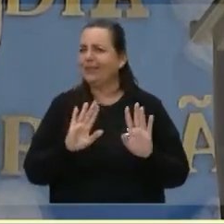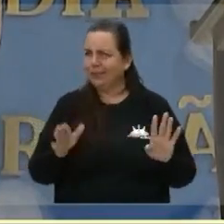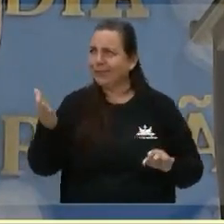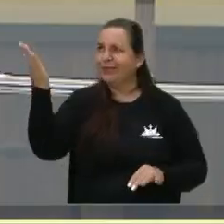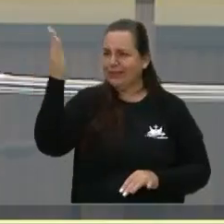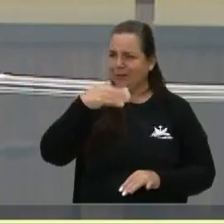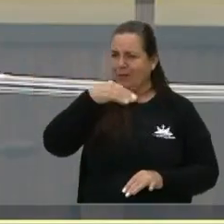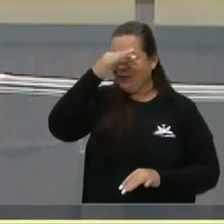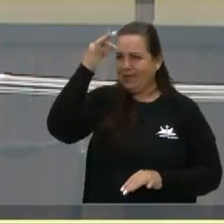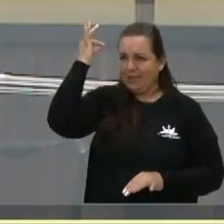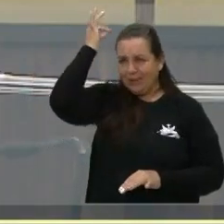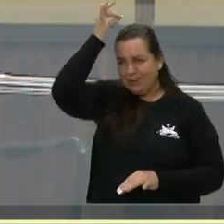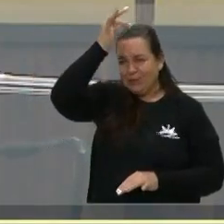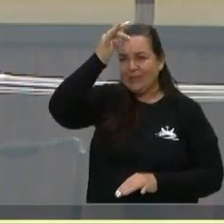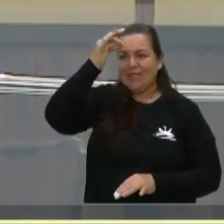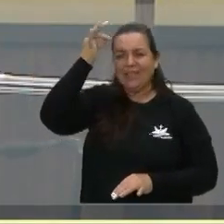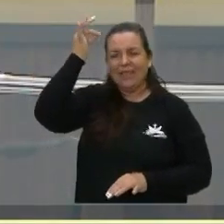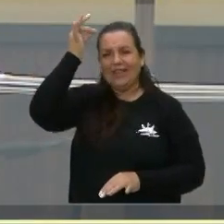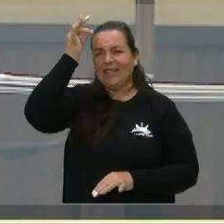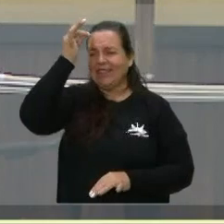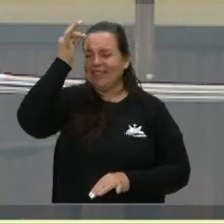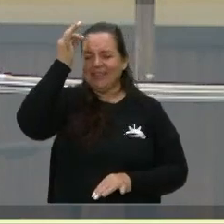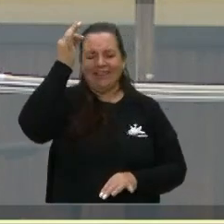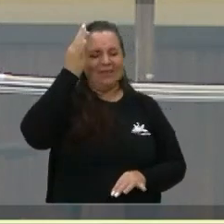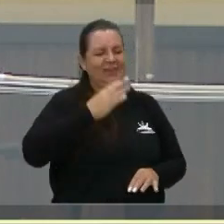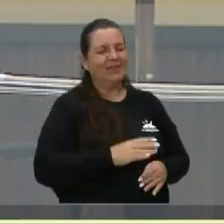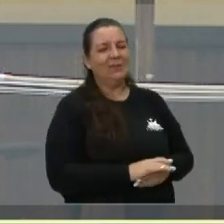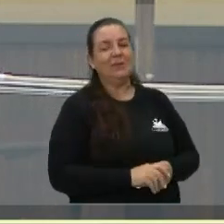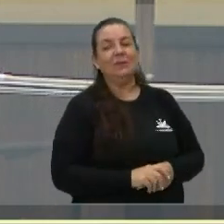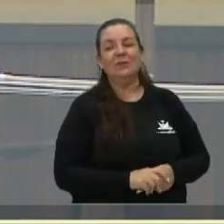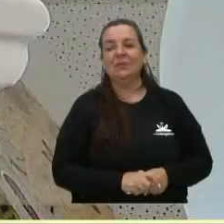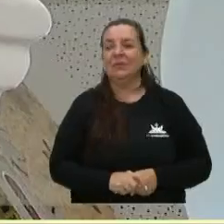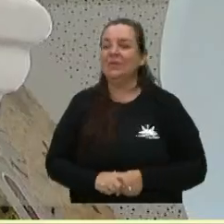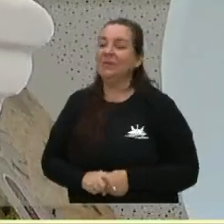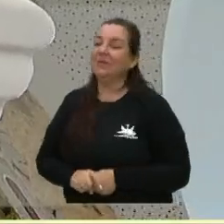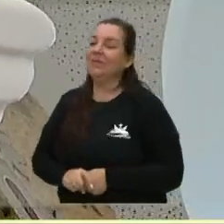Vem, Espírito Santo,